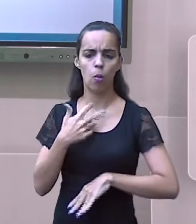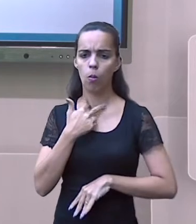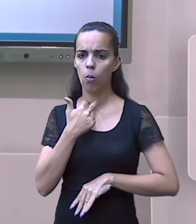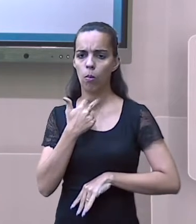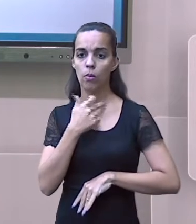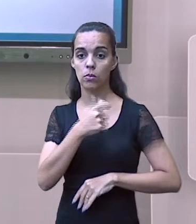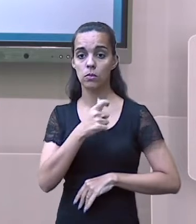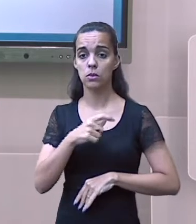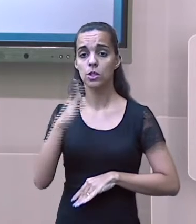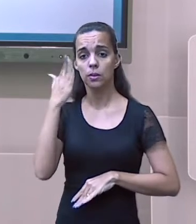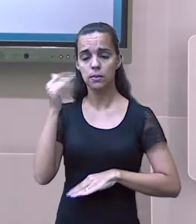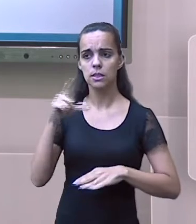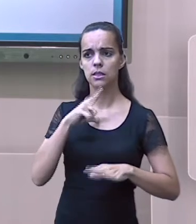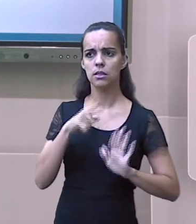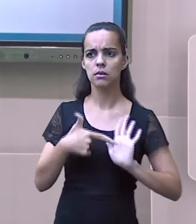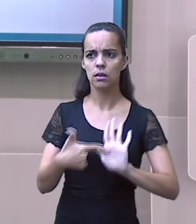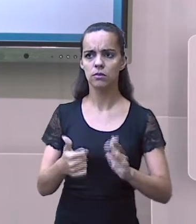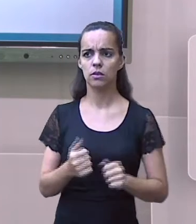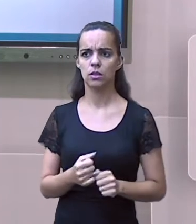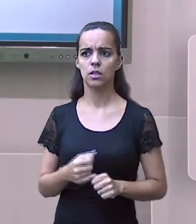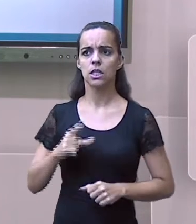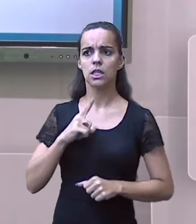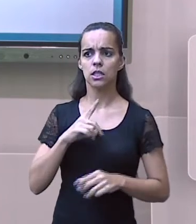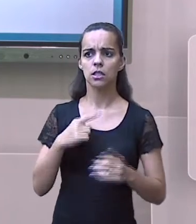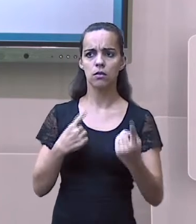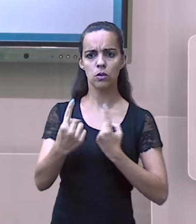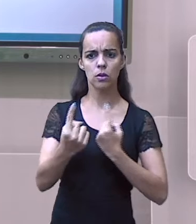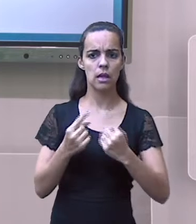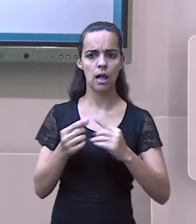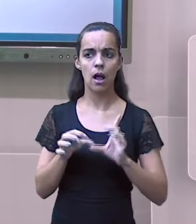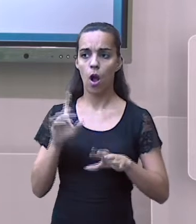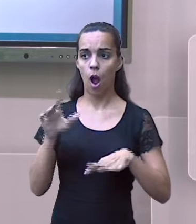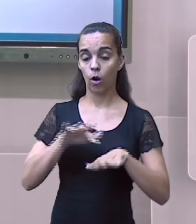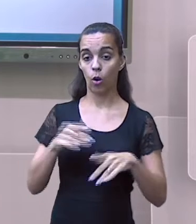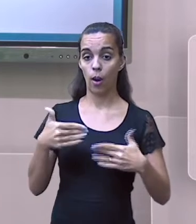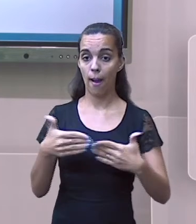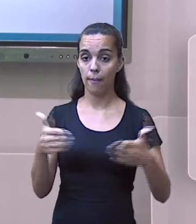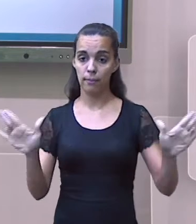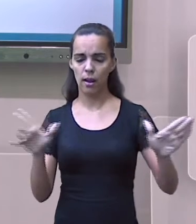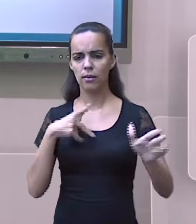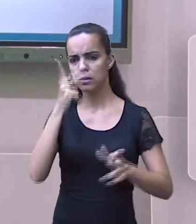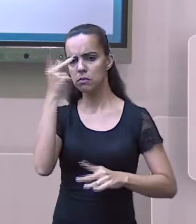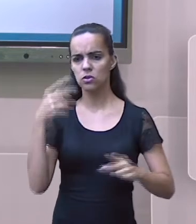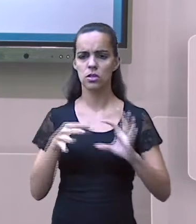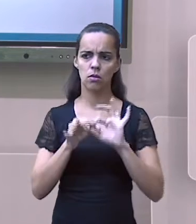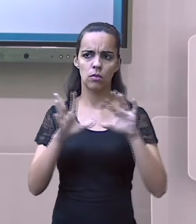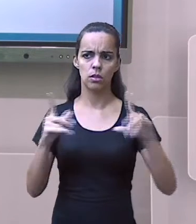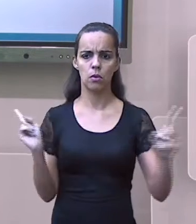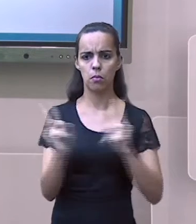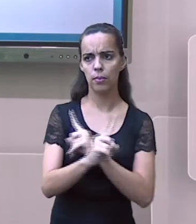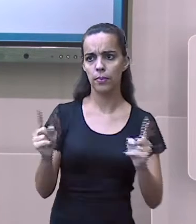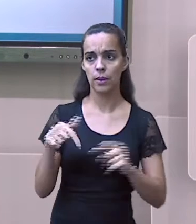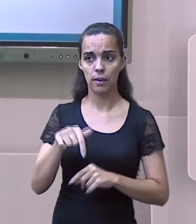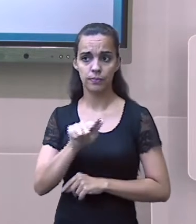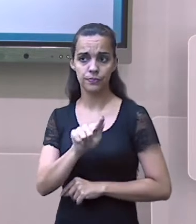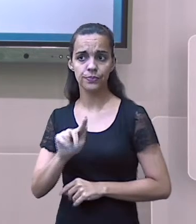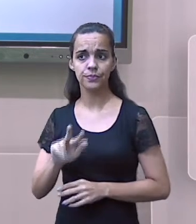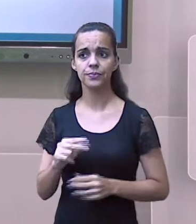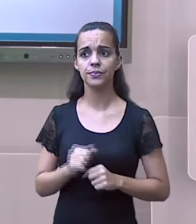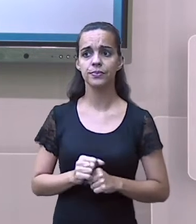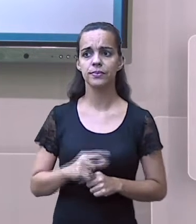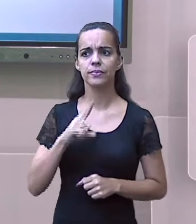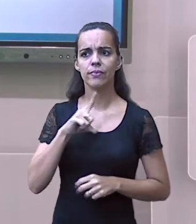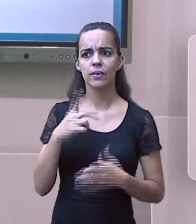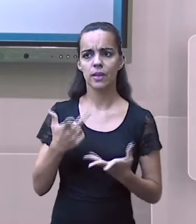comum onde, né, existe aí o tráfego livre de pessoas, não. Tá bom? Aqui em Valadares também, uma